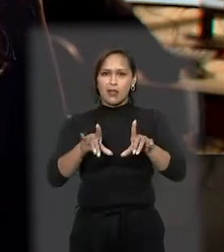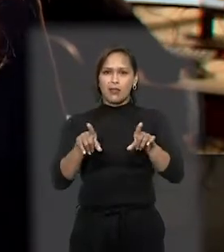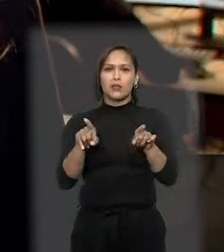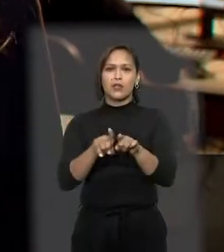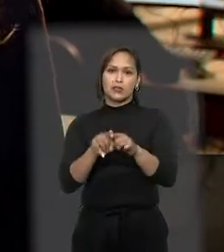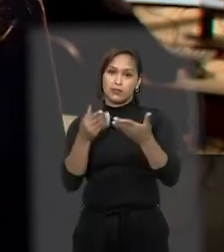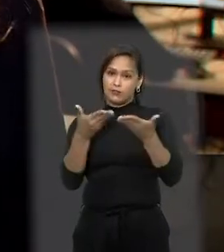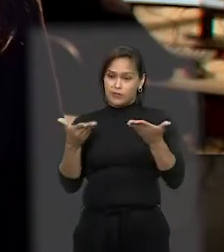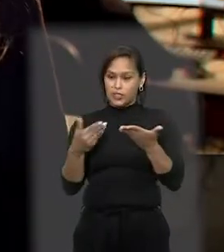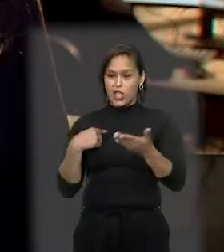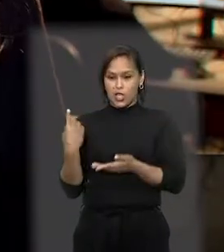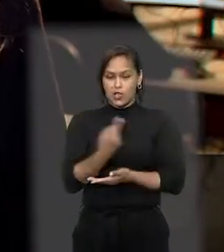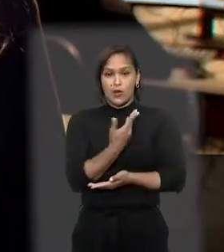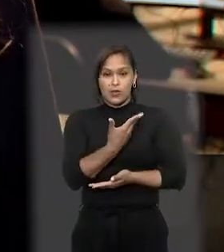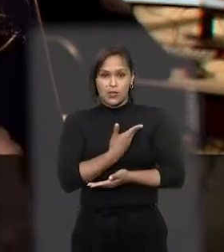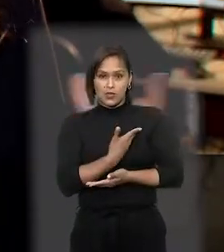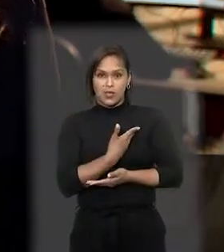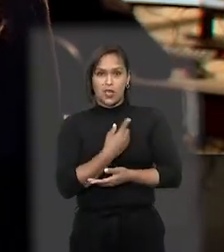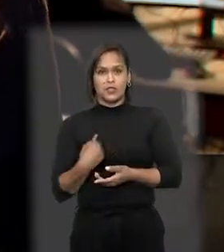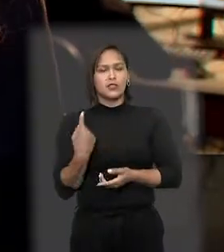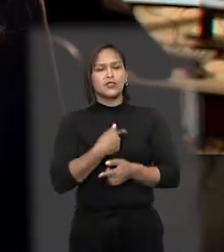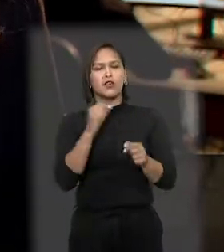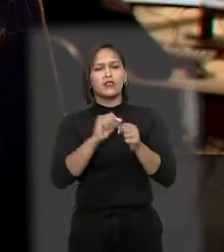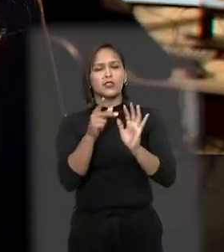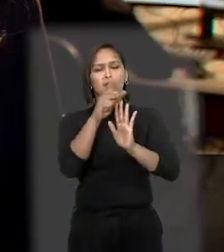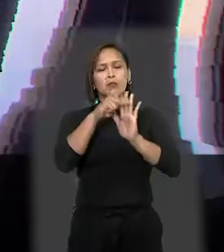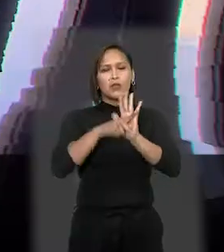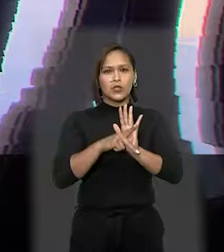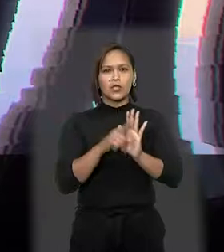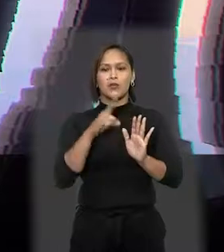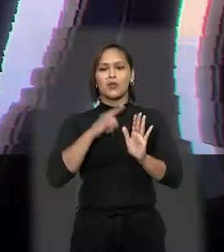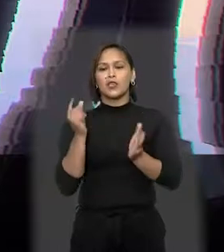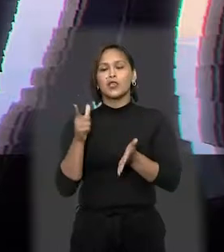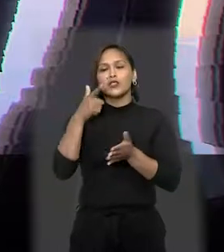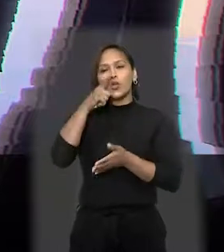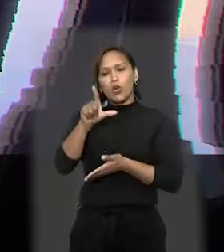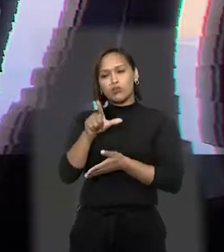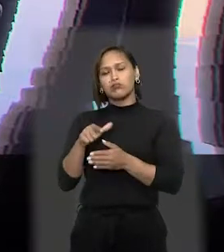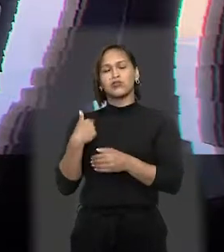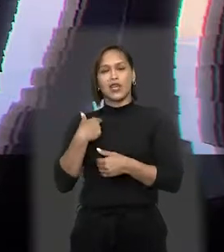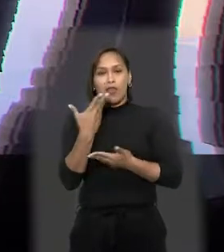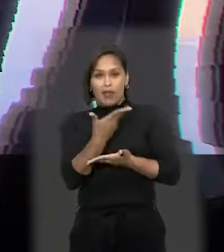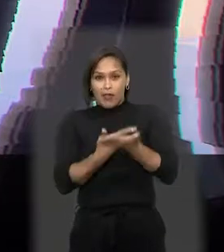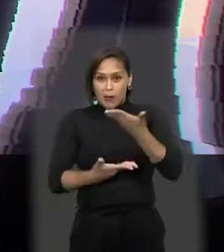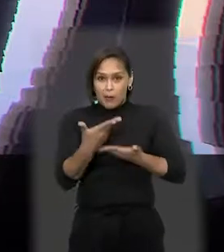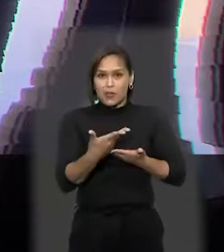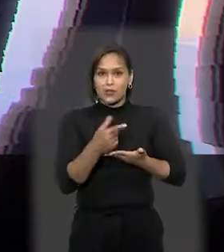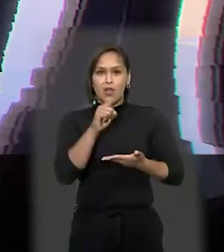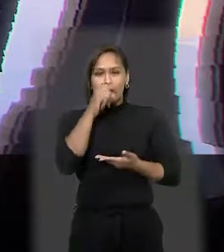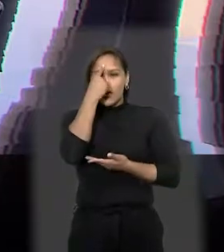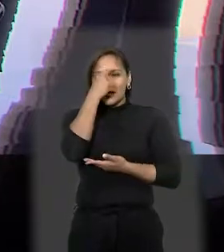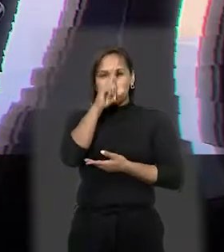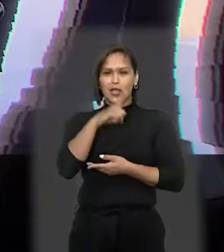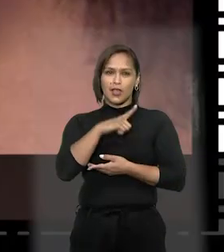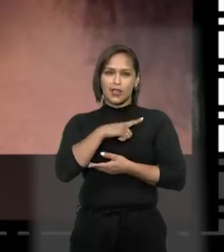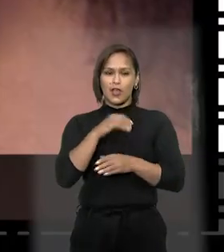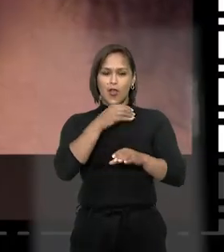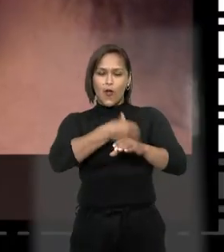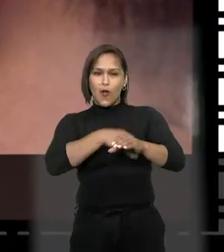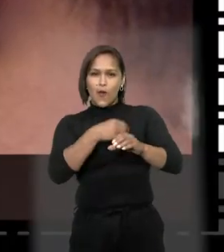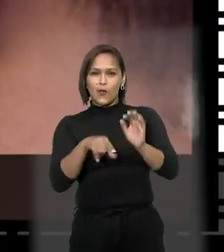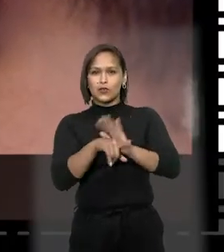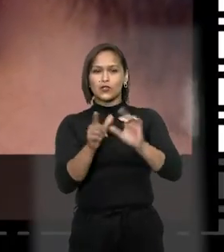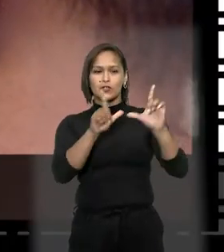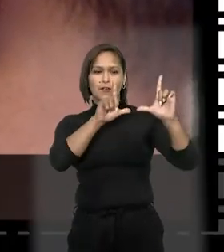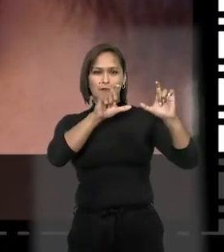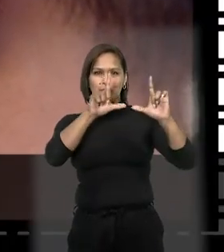trabalho deles, a independência deles, a nossa amizade. A gente faz alguns projetos para que eles se sintam parte de fato, né? Uma dessas